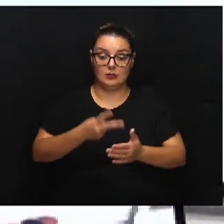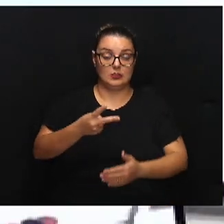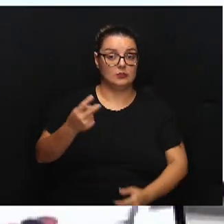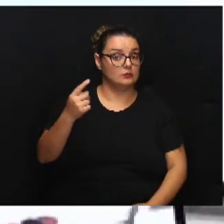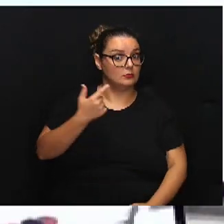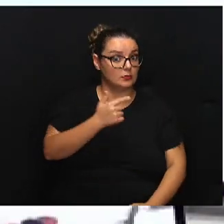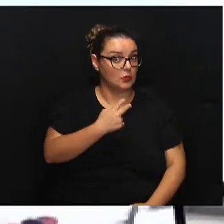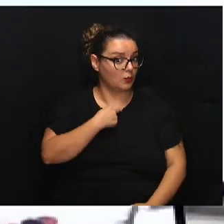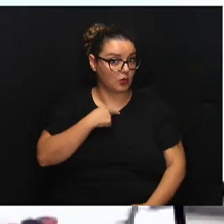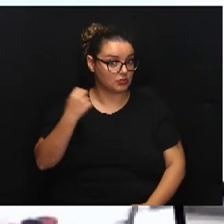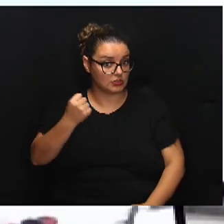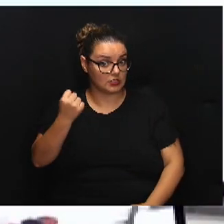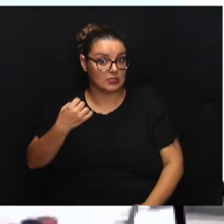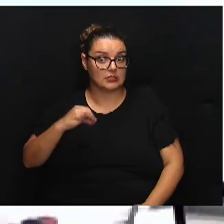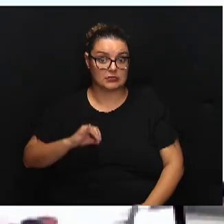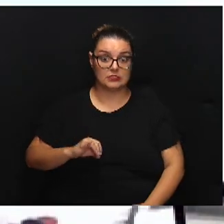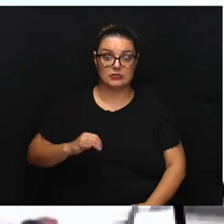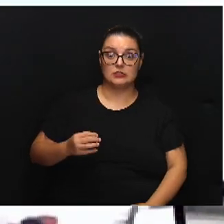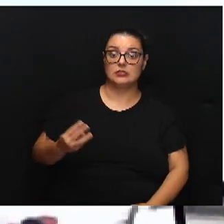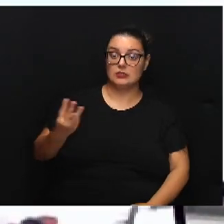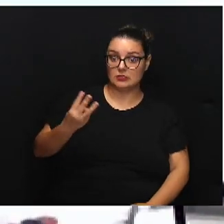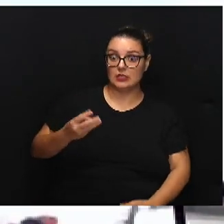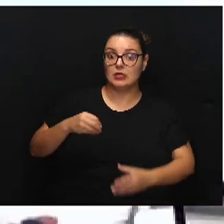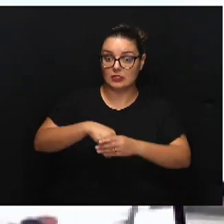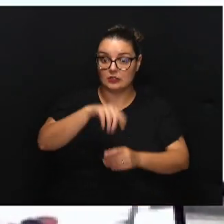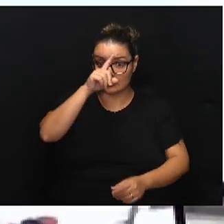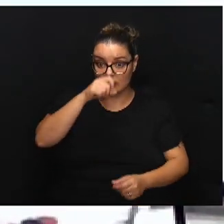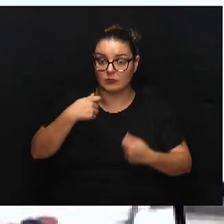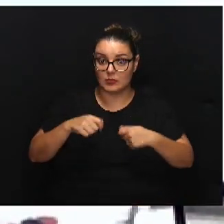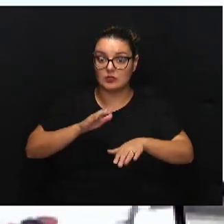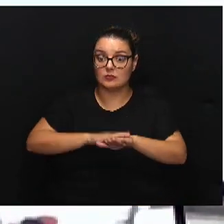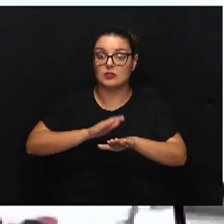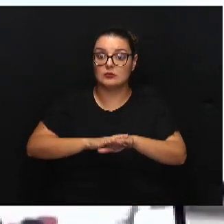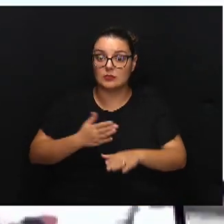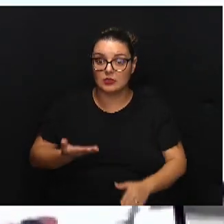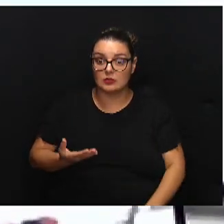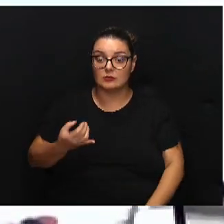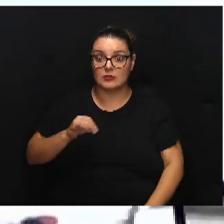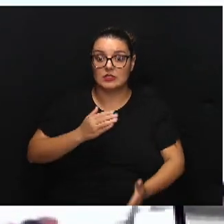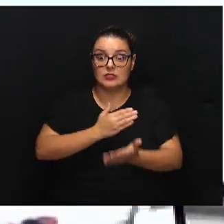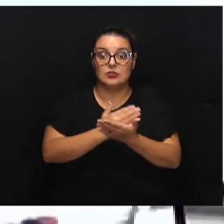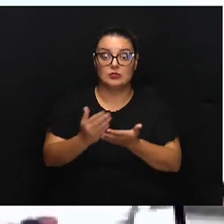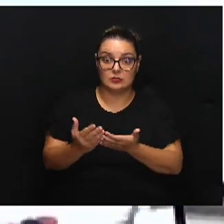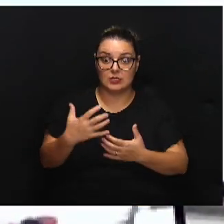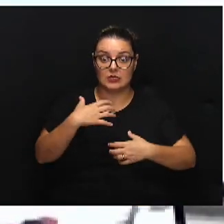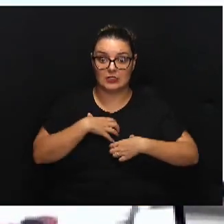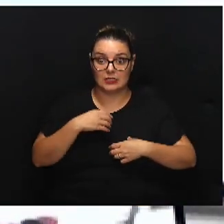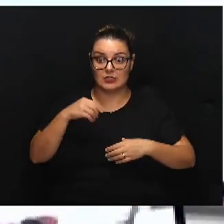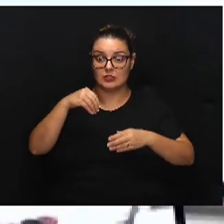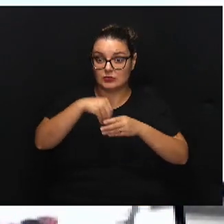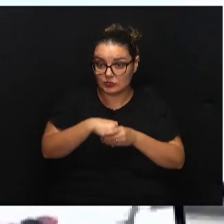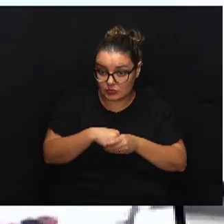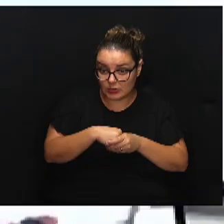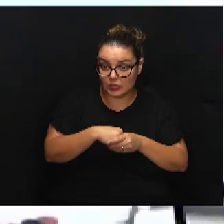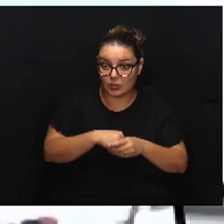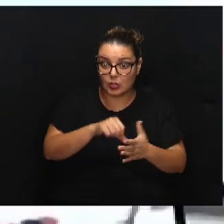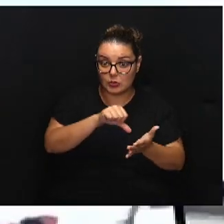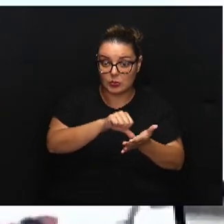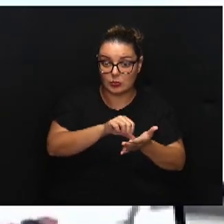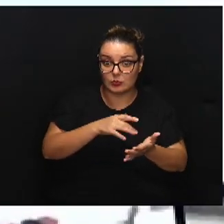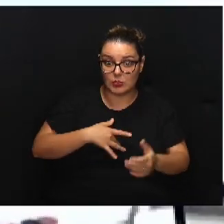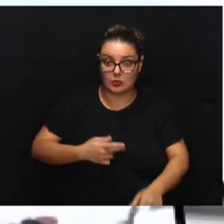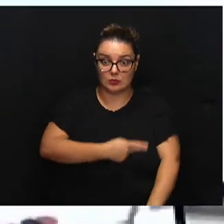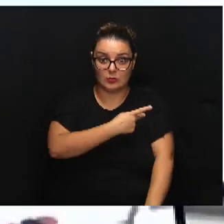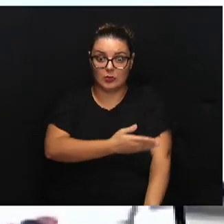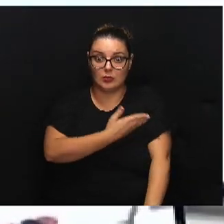grave, aí é a prevenção terciária, dentro do hospital, eu preciso de ação. Mas se ela começar a ter sintoma lá no posto de saúde da pressão